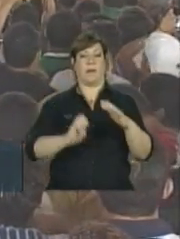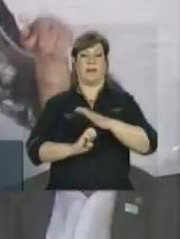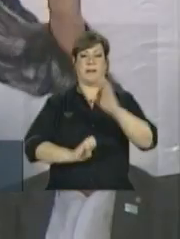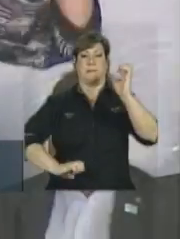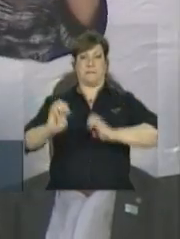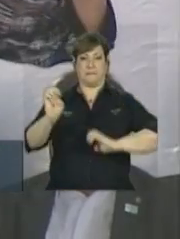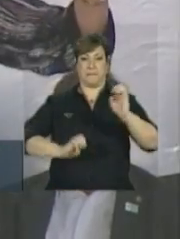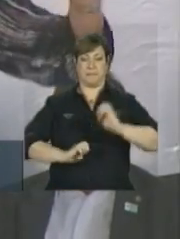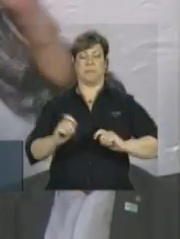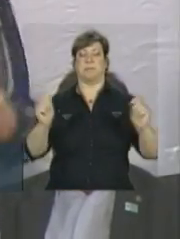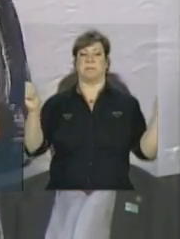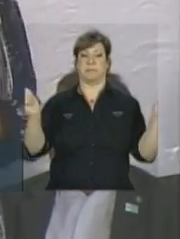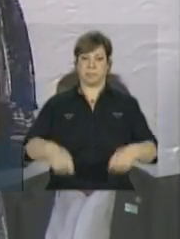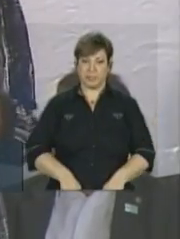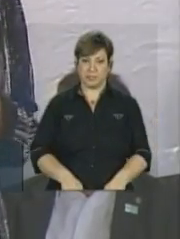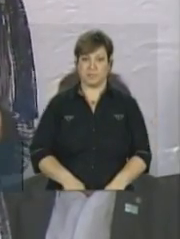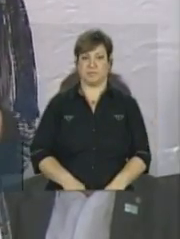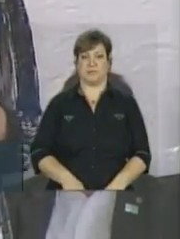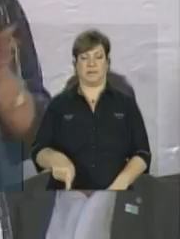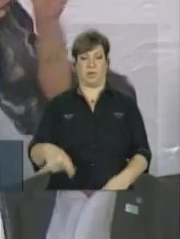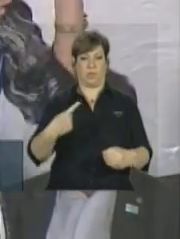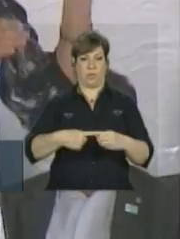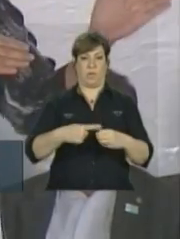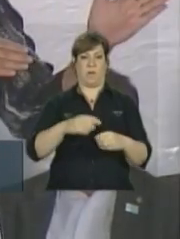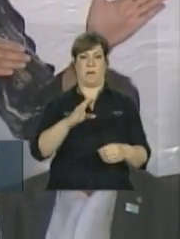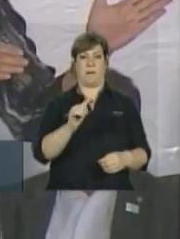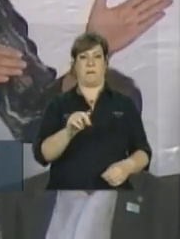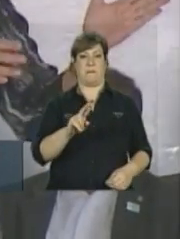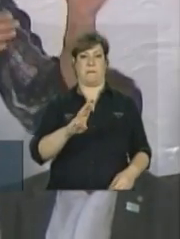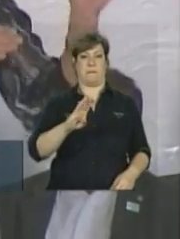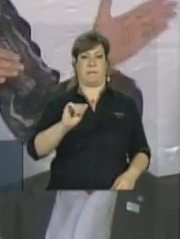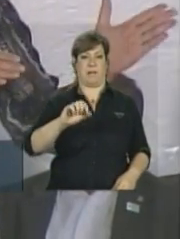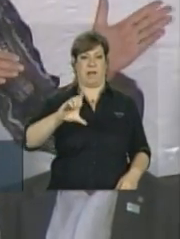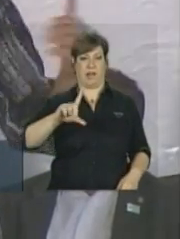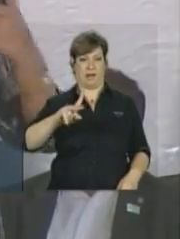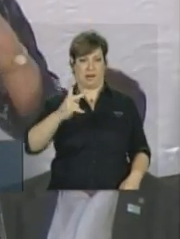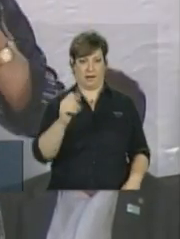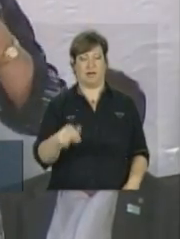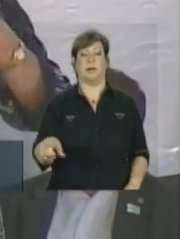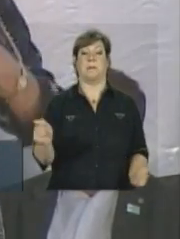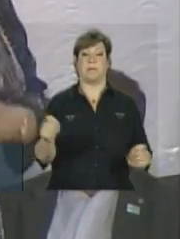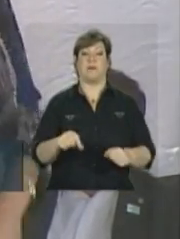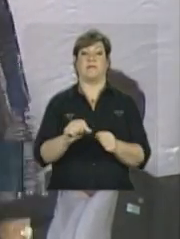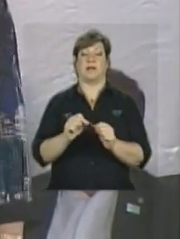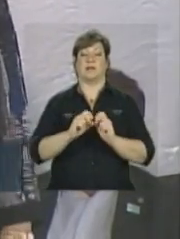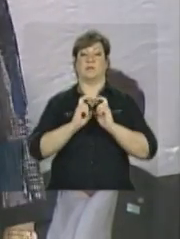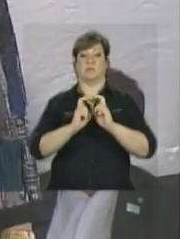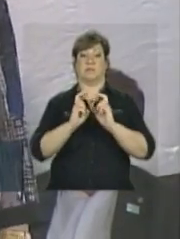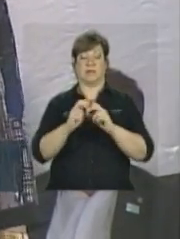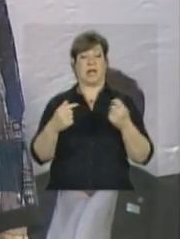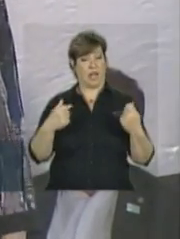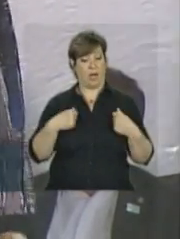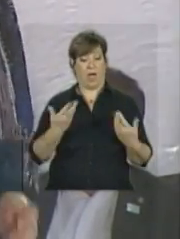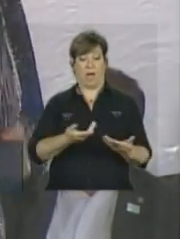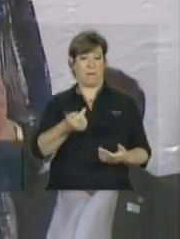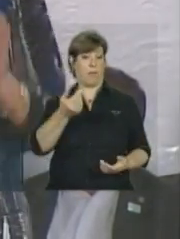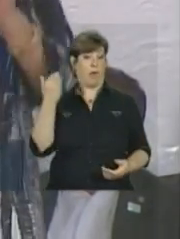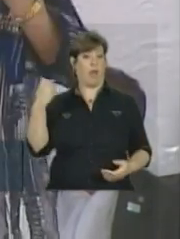capaz de construir um trem que eu acabei de andar